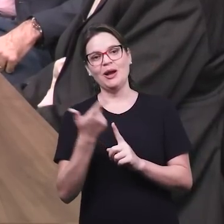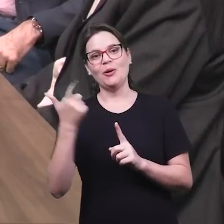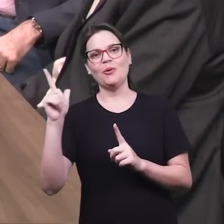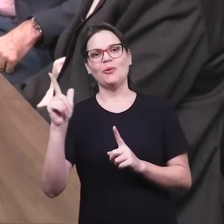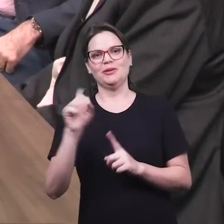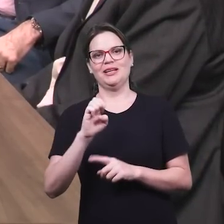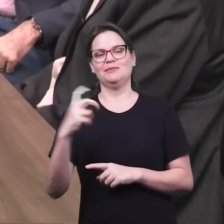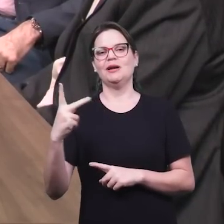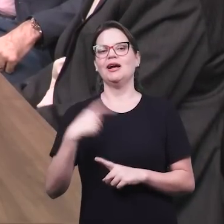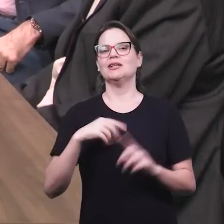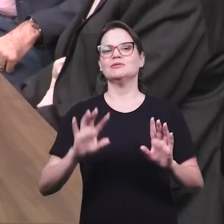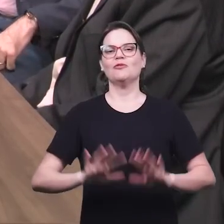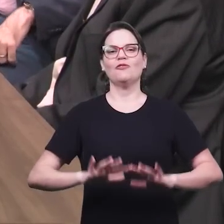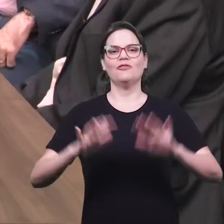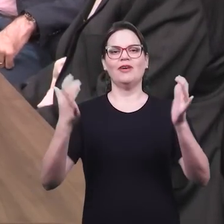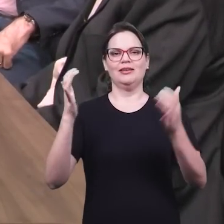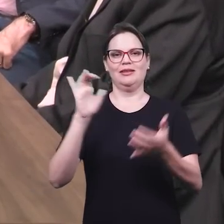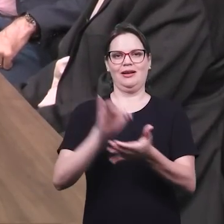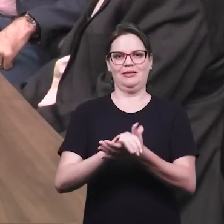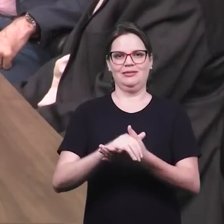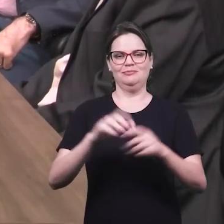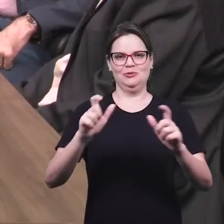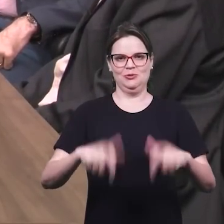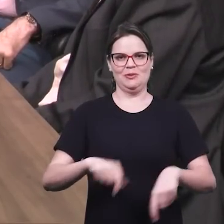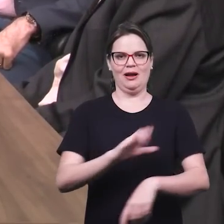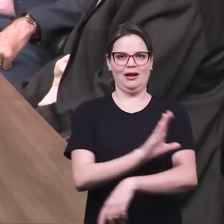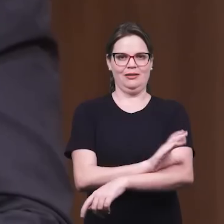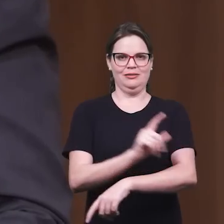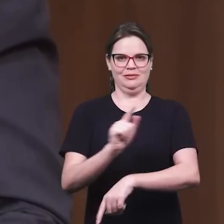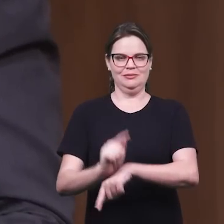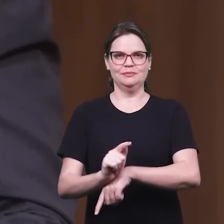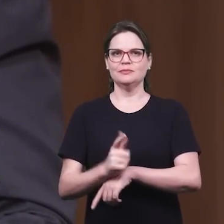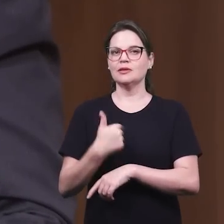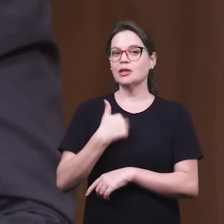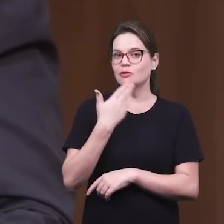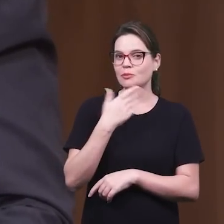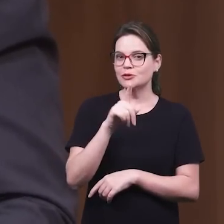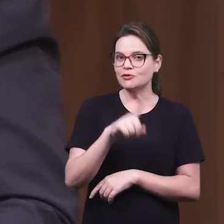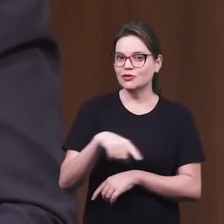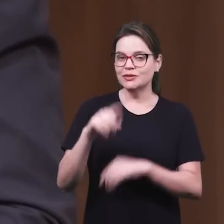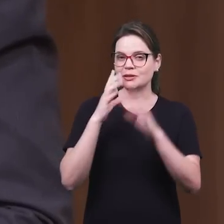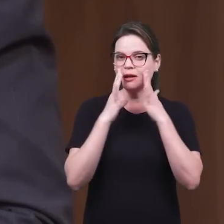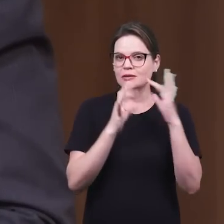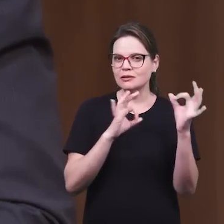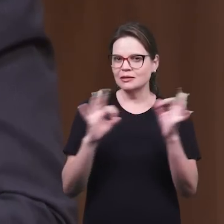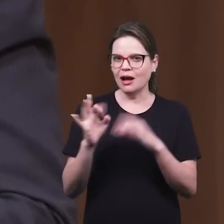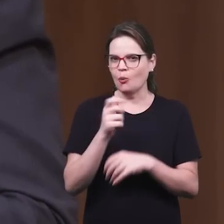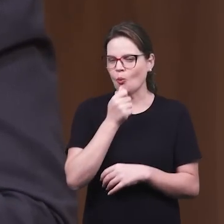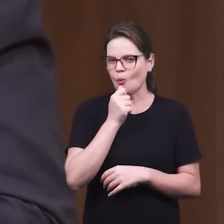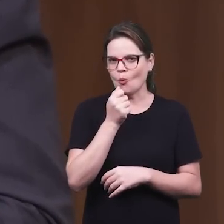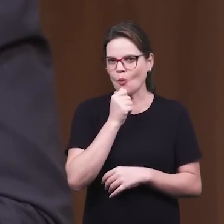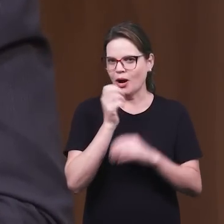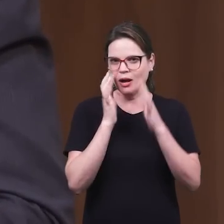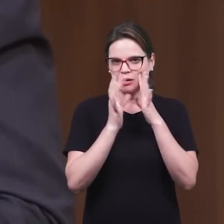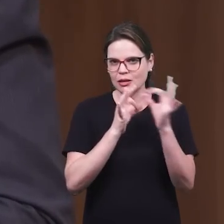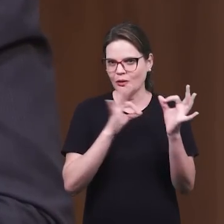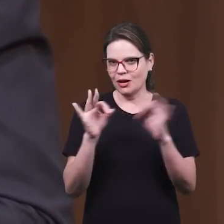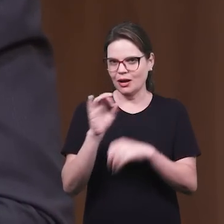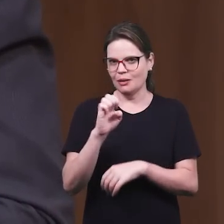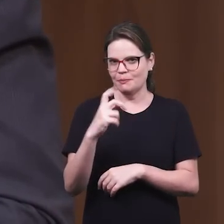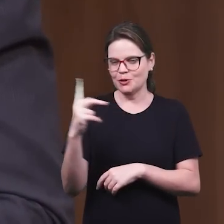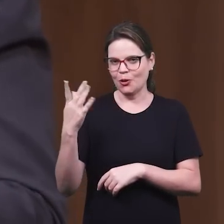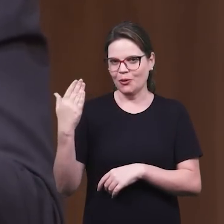episódio das bodas de Caná. Aliás, gostaria de pedir a todos que estão nos acompanhando, se você não assistiu os